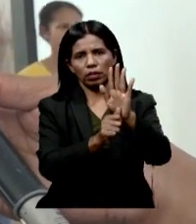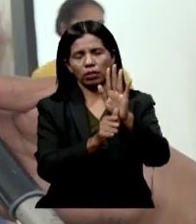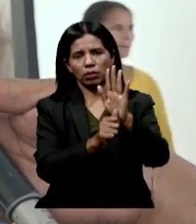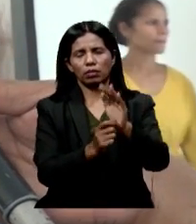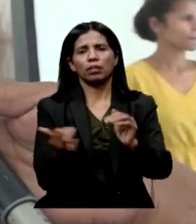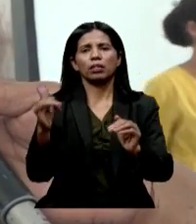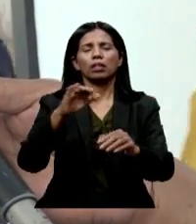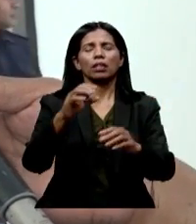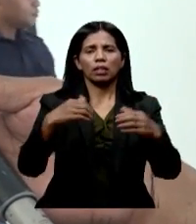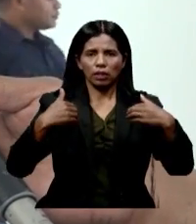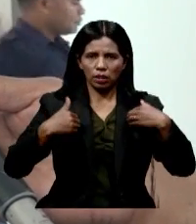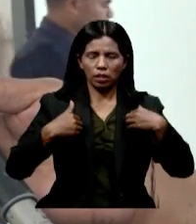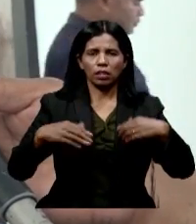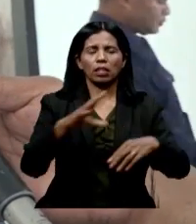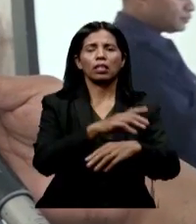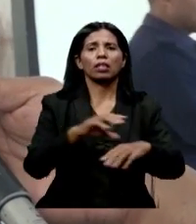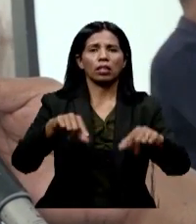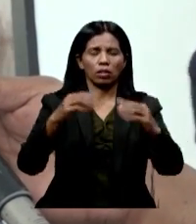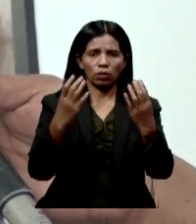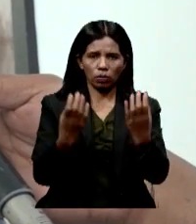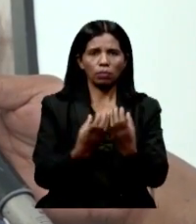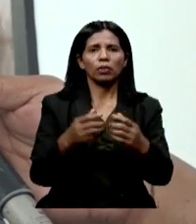a Comitê, né? Onde a tudo o